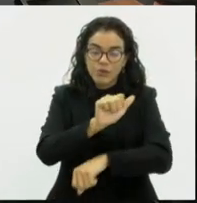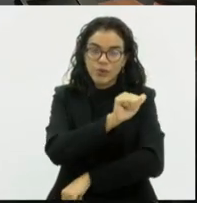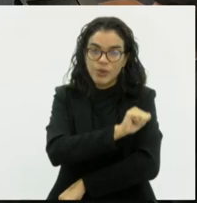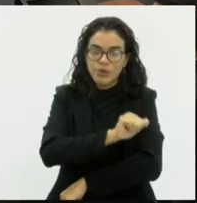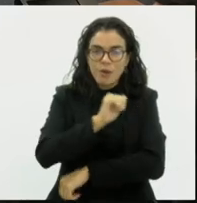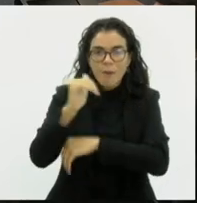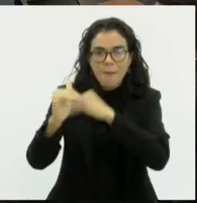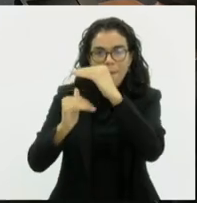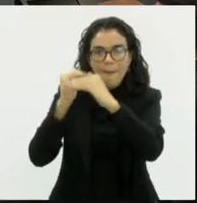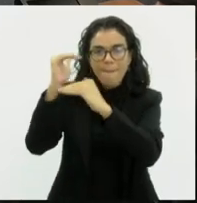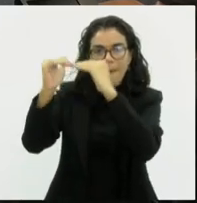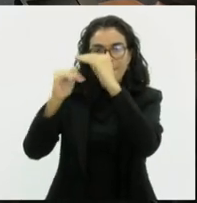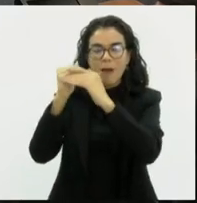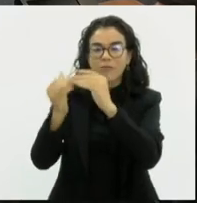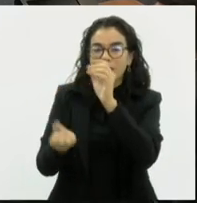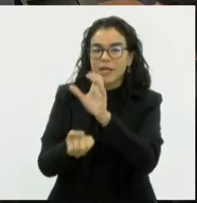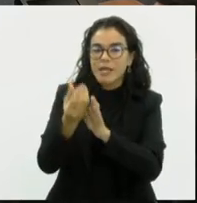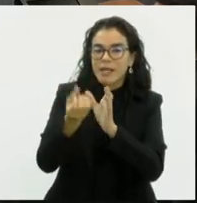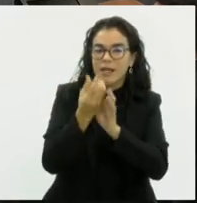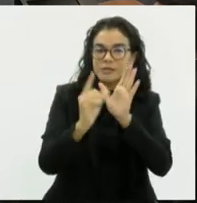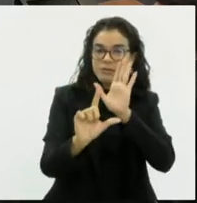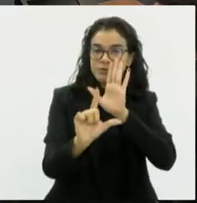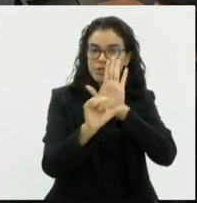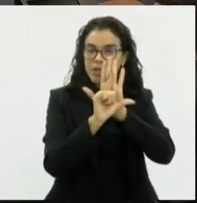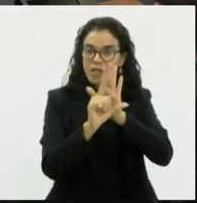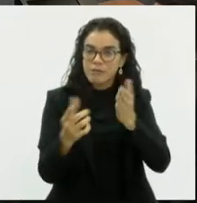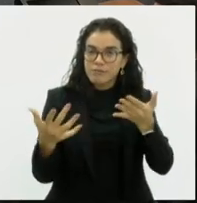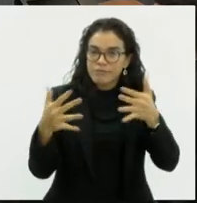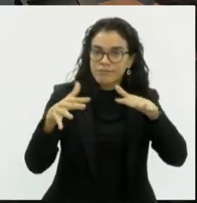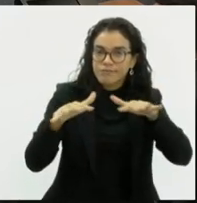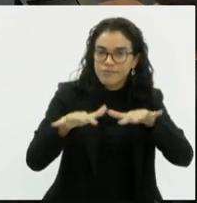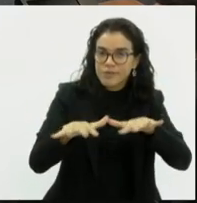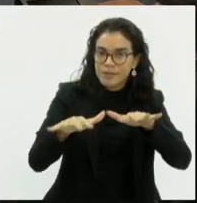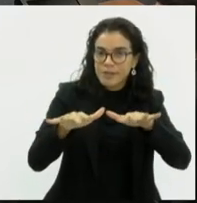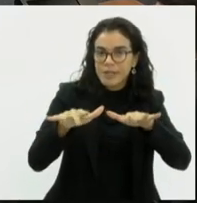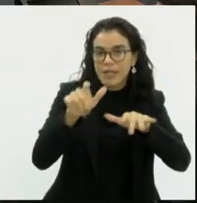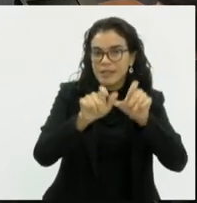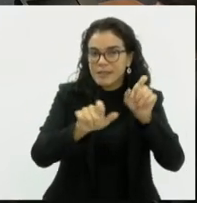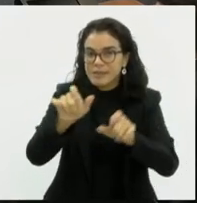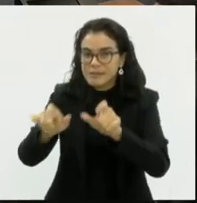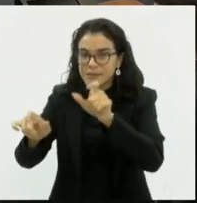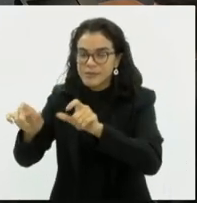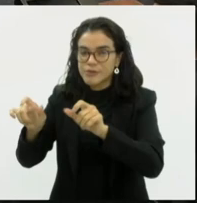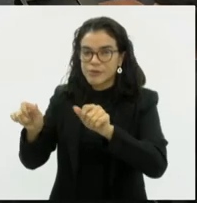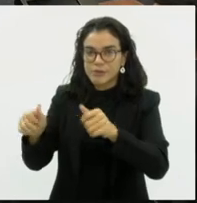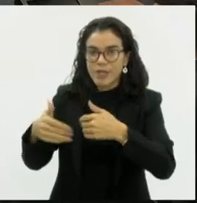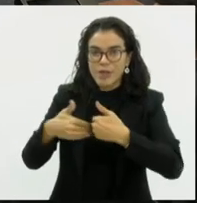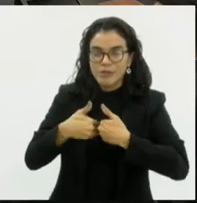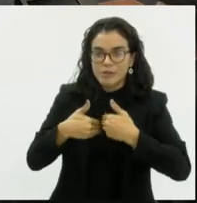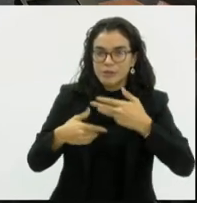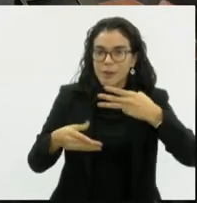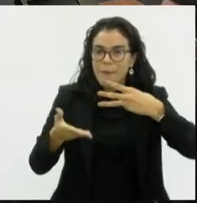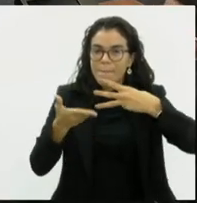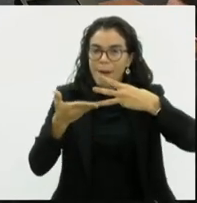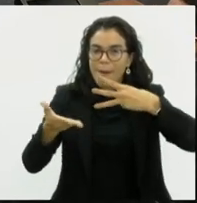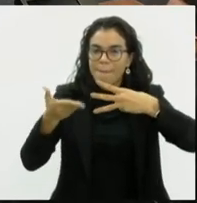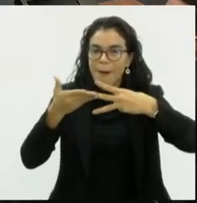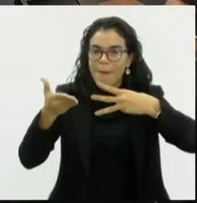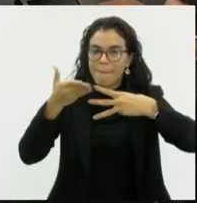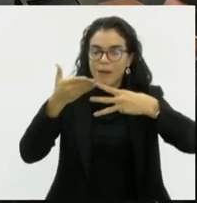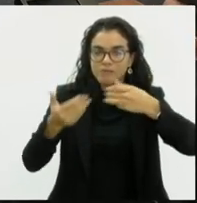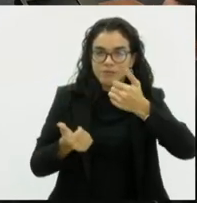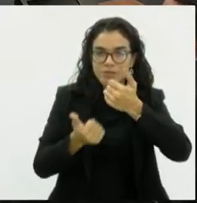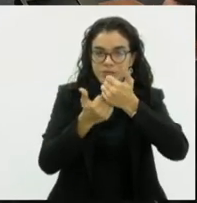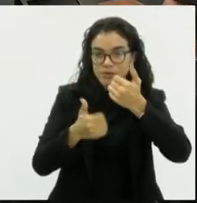de evoluir sua legislação para a inclusão do autista e seus diversos graus nas escolas,